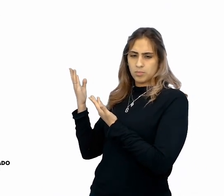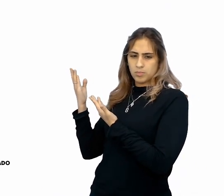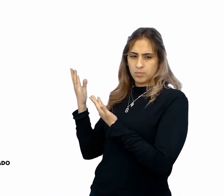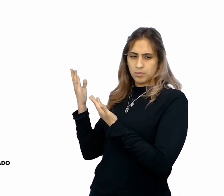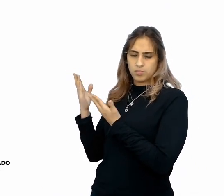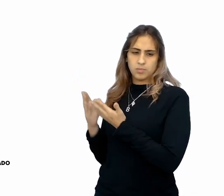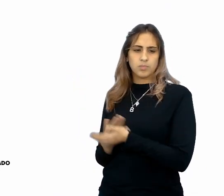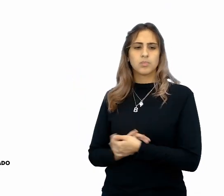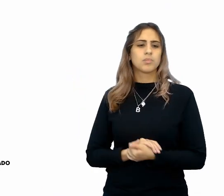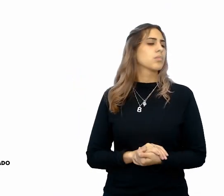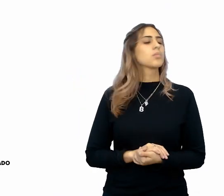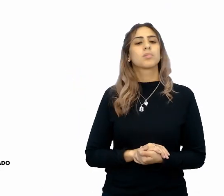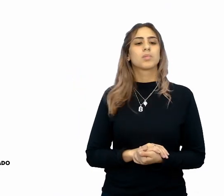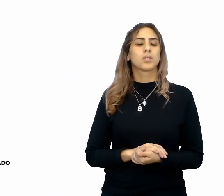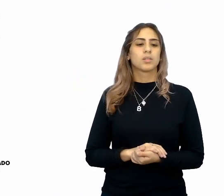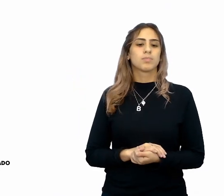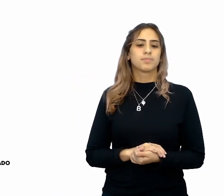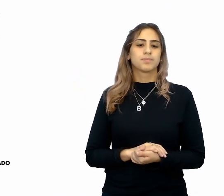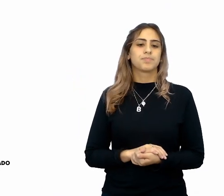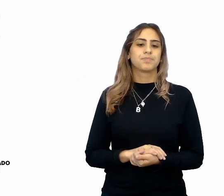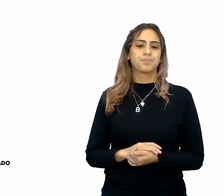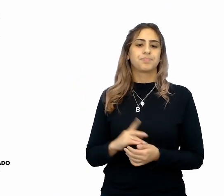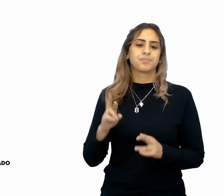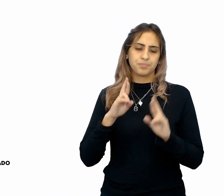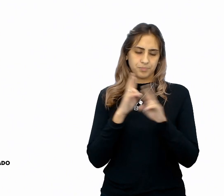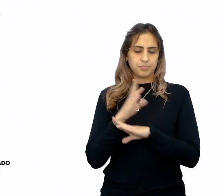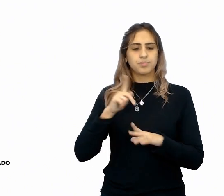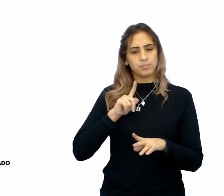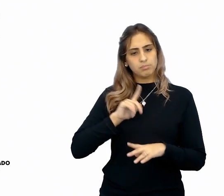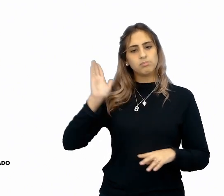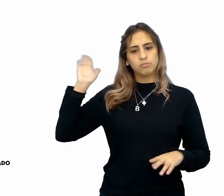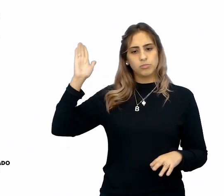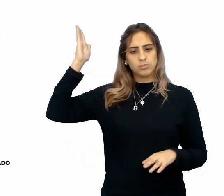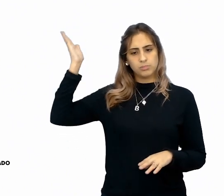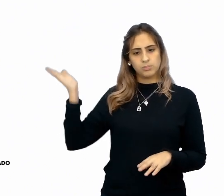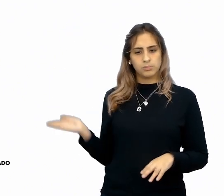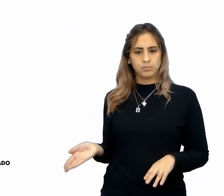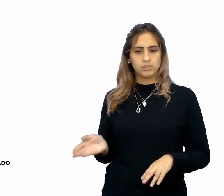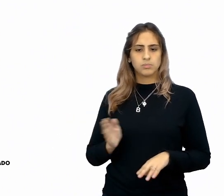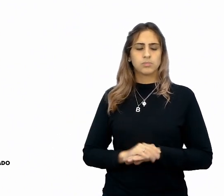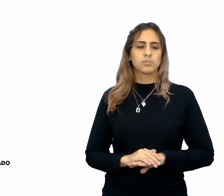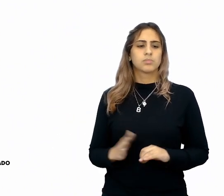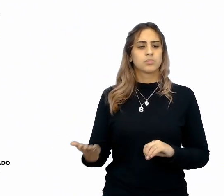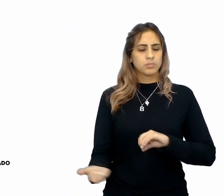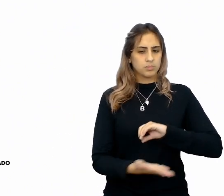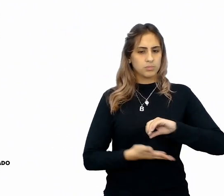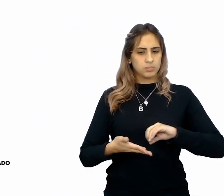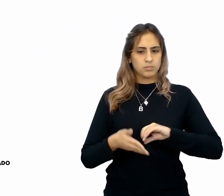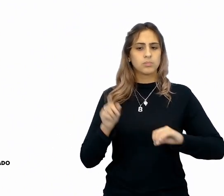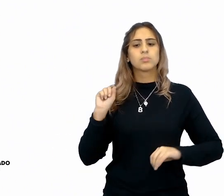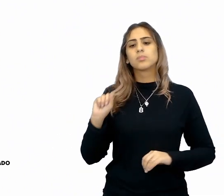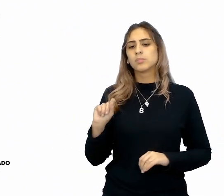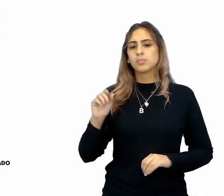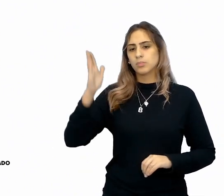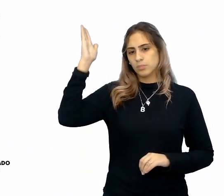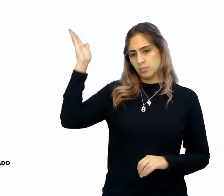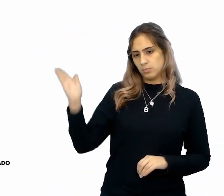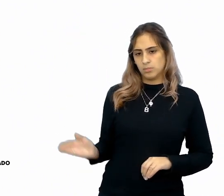as referências aí estão nessa bibliografia, né, que vocês estão vendo aí, e que estão baseadas